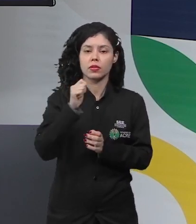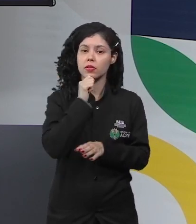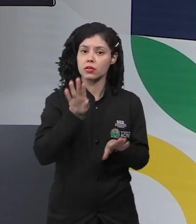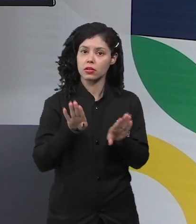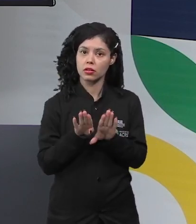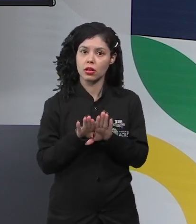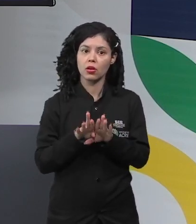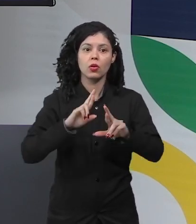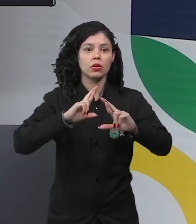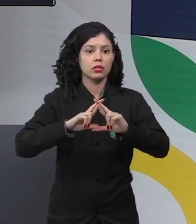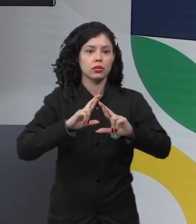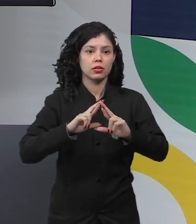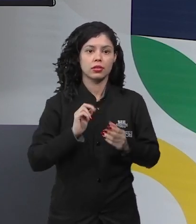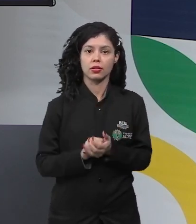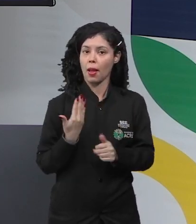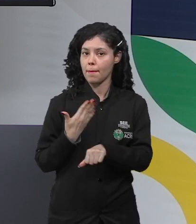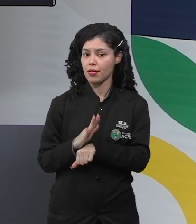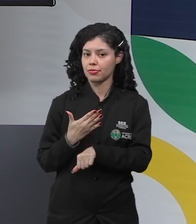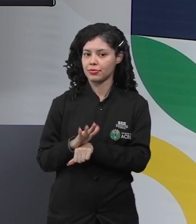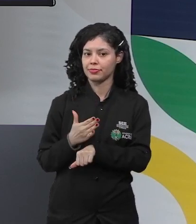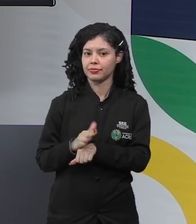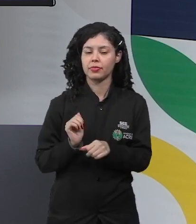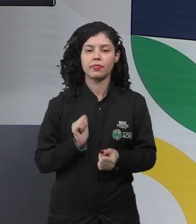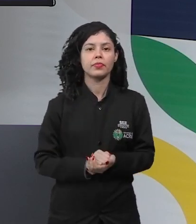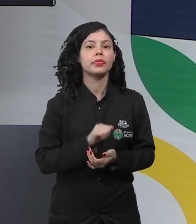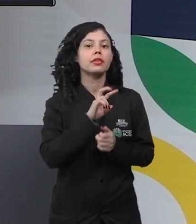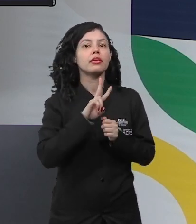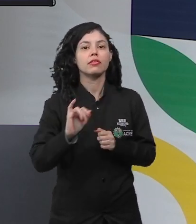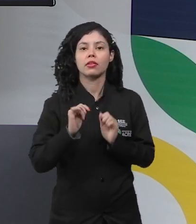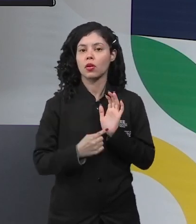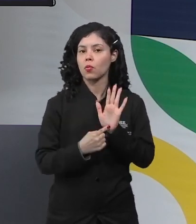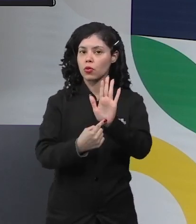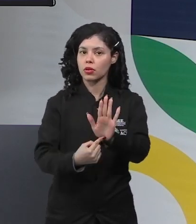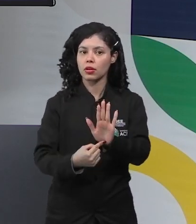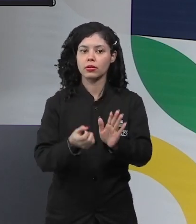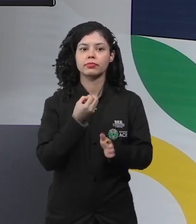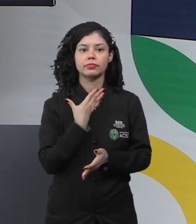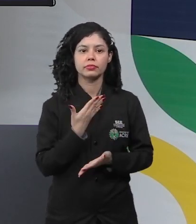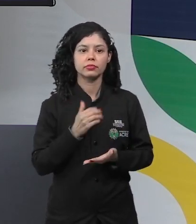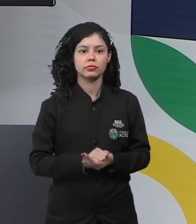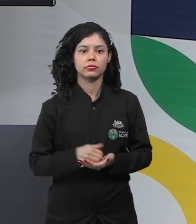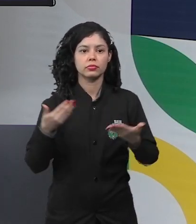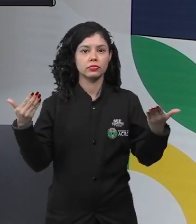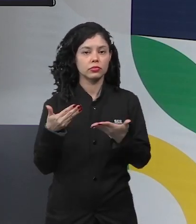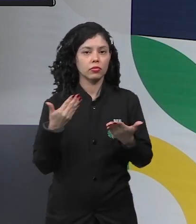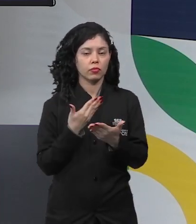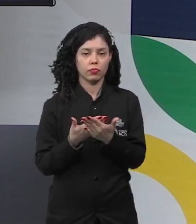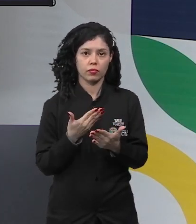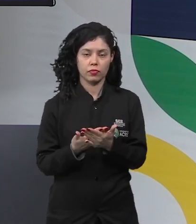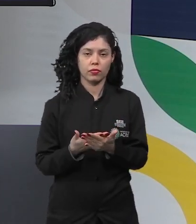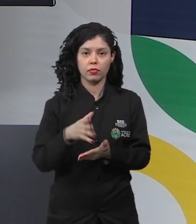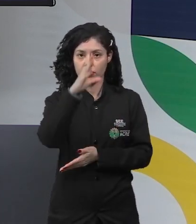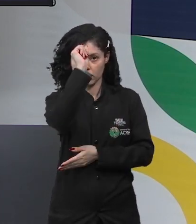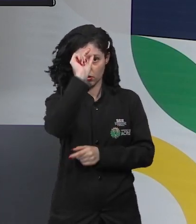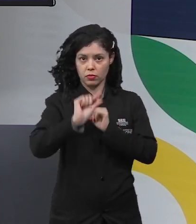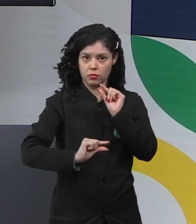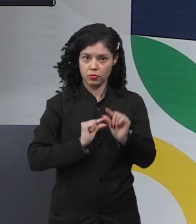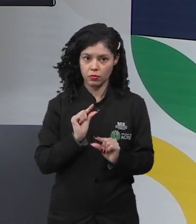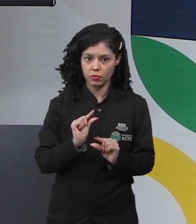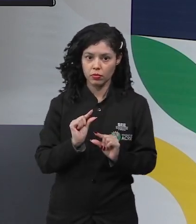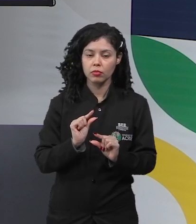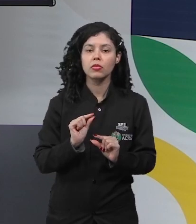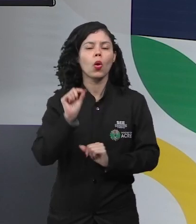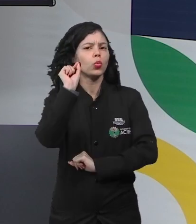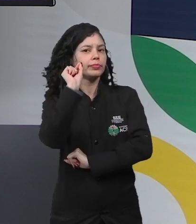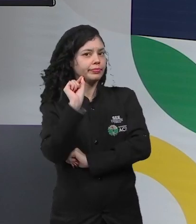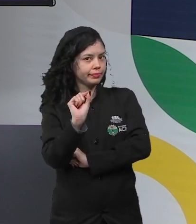inteligente, sustentável e prática, que vai lhe oferecer esses benefícios. Então, nessa aula a gente vai aprender sobre